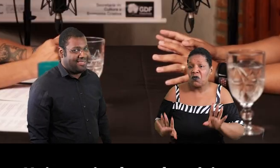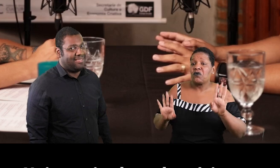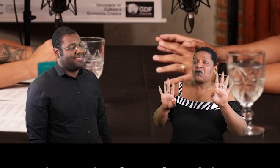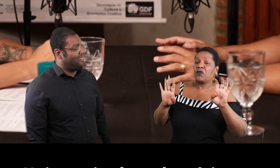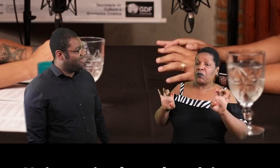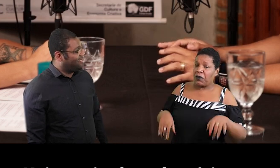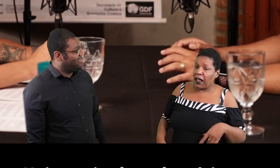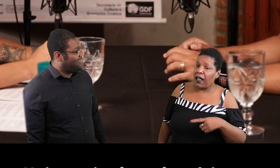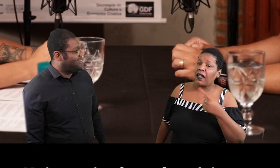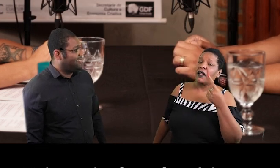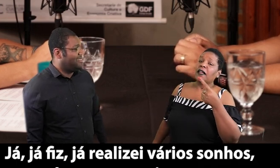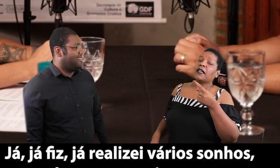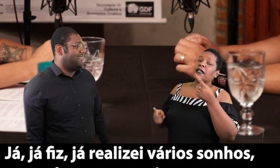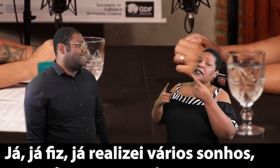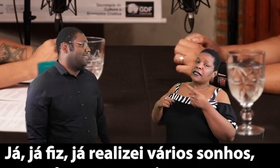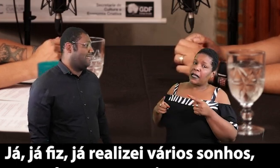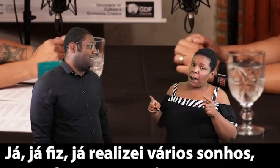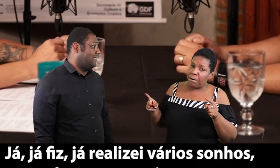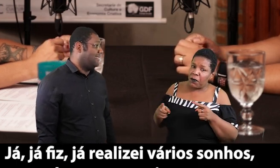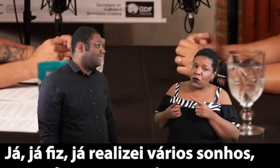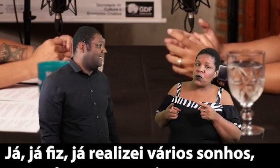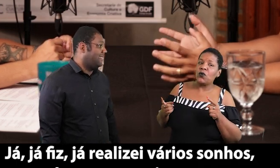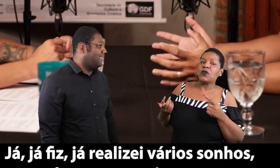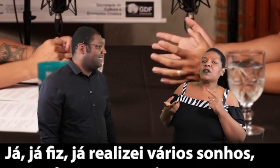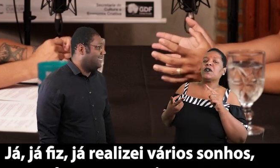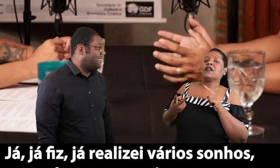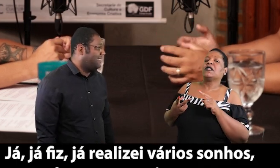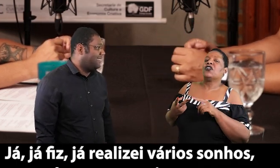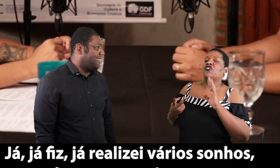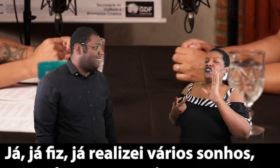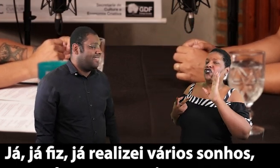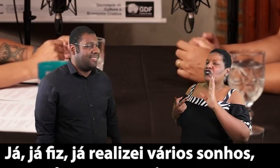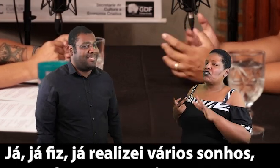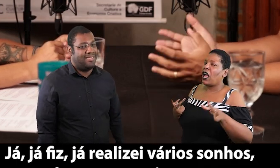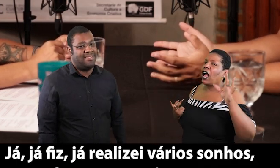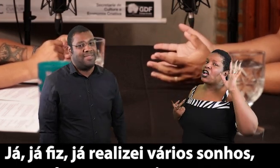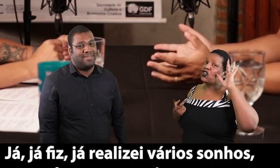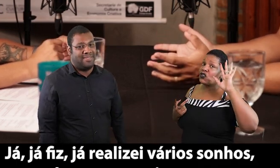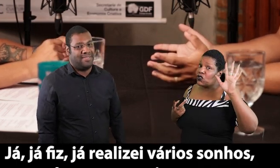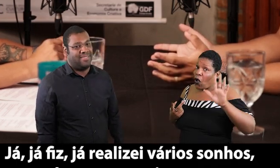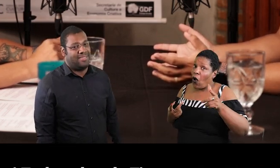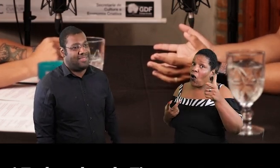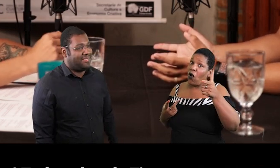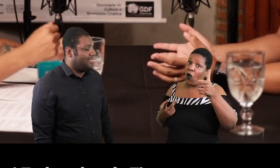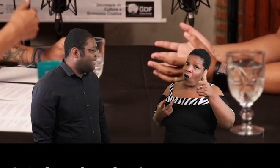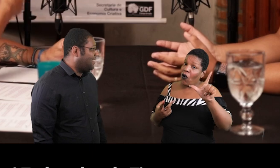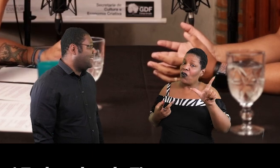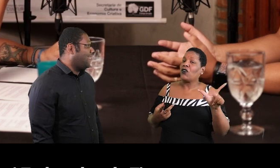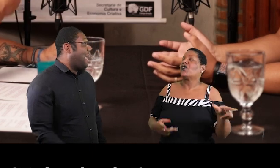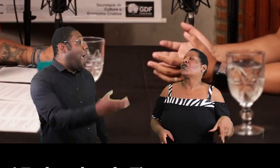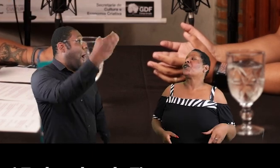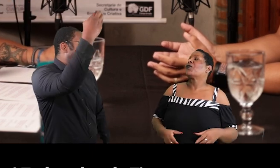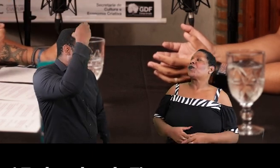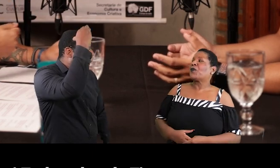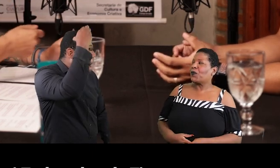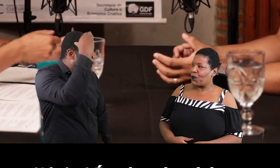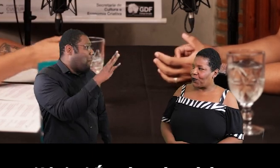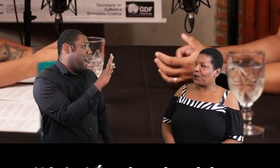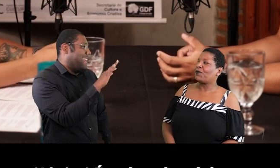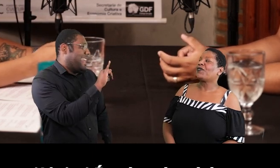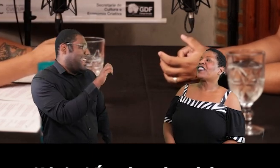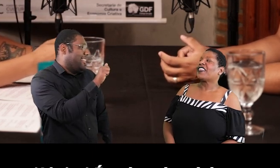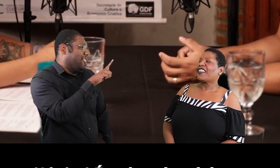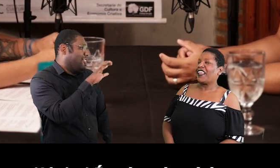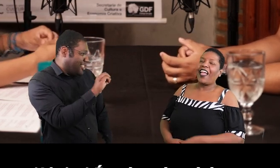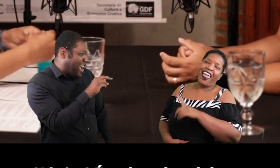da música, já realizei vários sonhos. Tenho outros, muitos pra realizar. Tudo culpa do Thiago que te arrastou. É, tudo